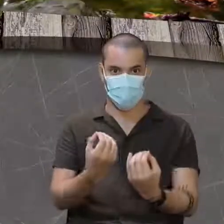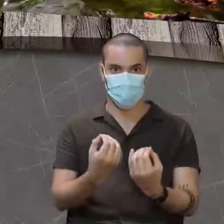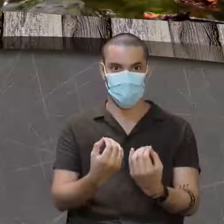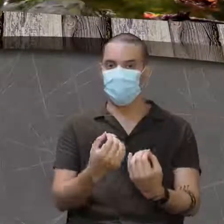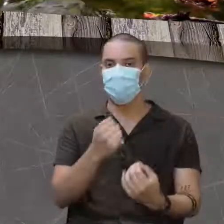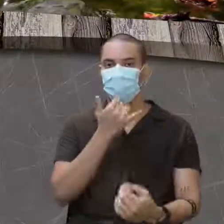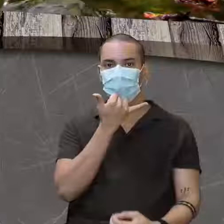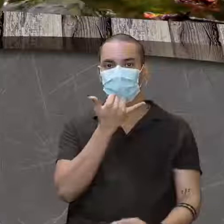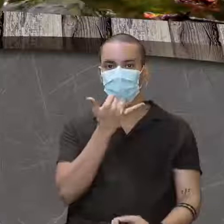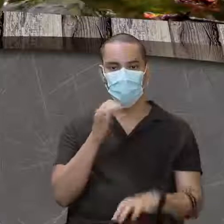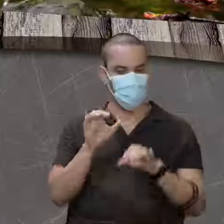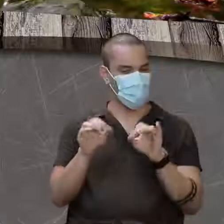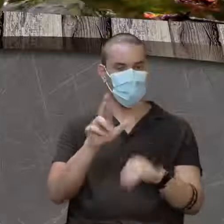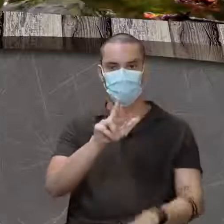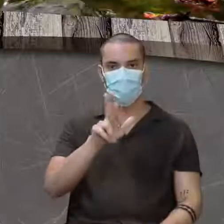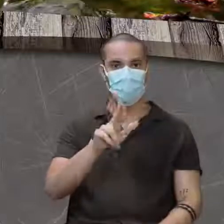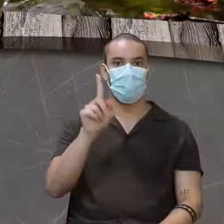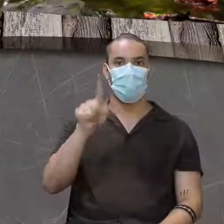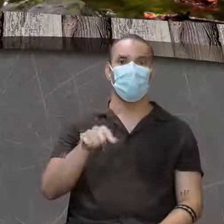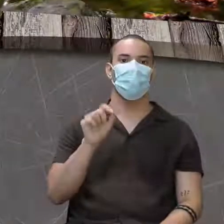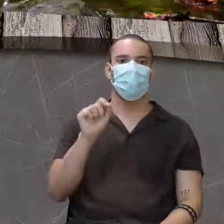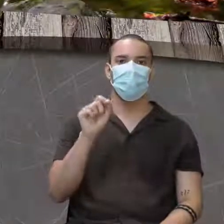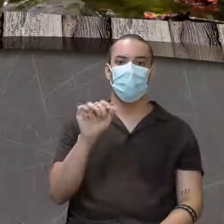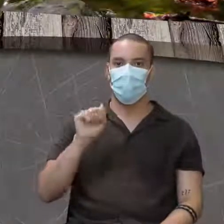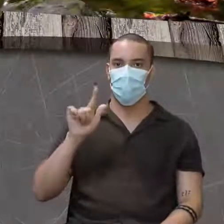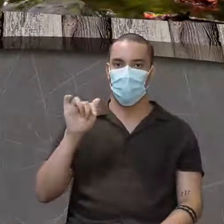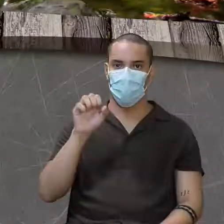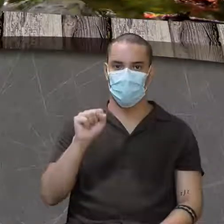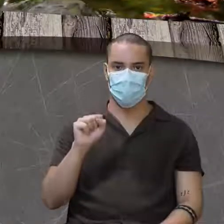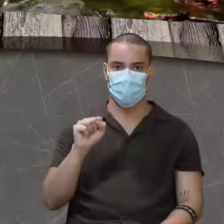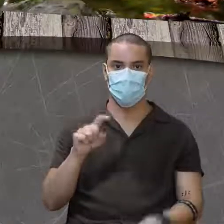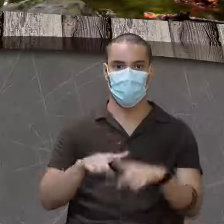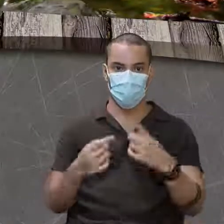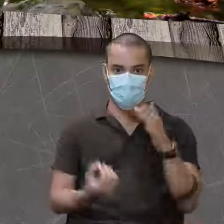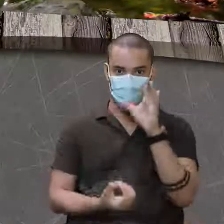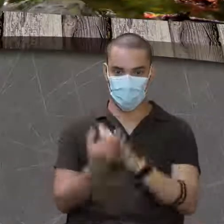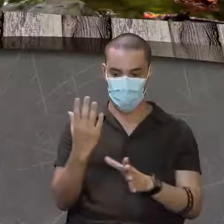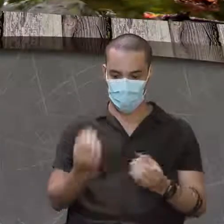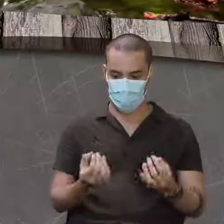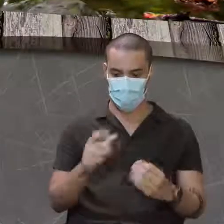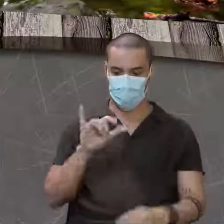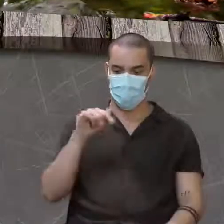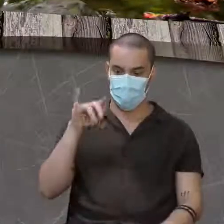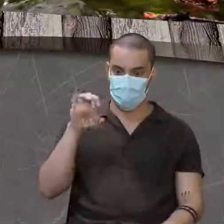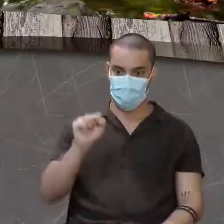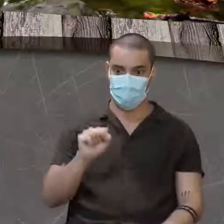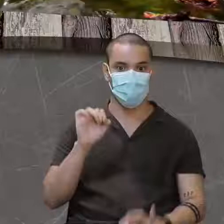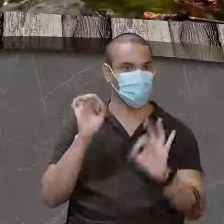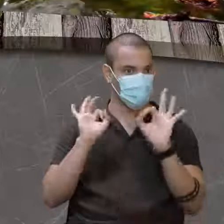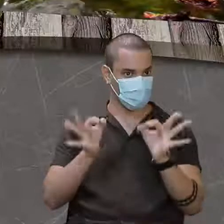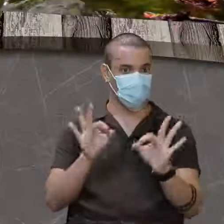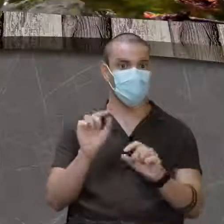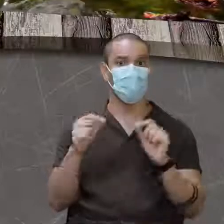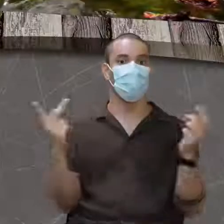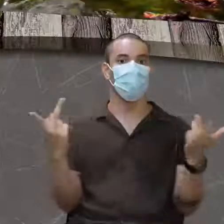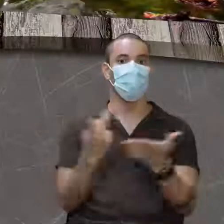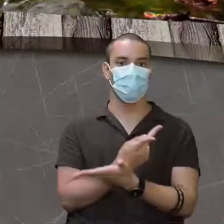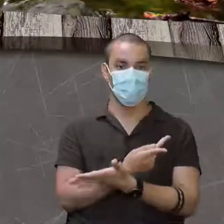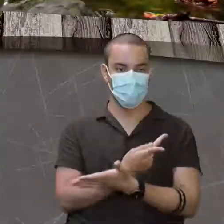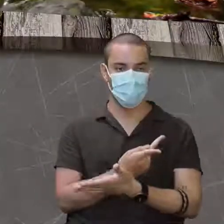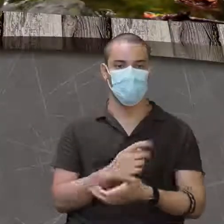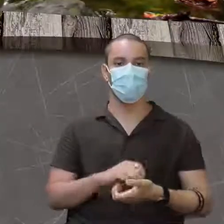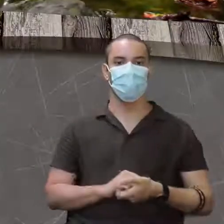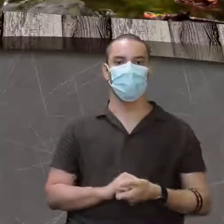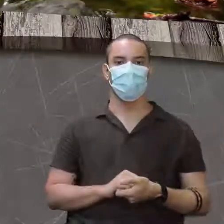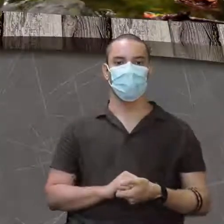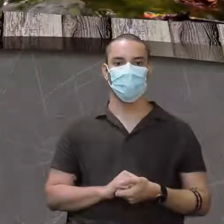as algas, microalgas vão começar a surgir ali e eles vão formar esses líquens. Beleza. O que vai acontecer agora, prof?